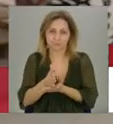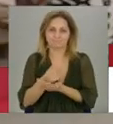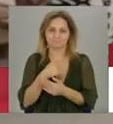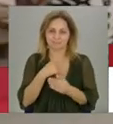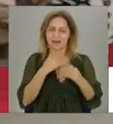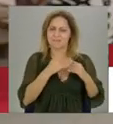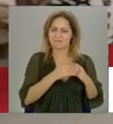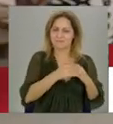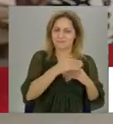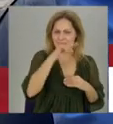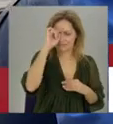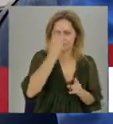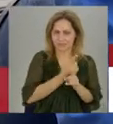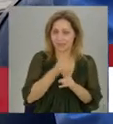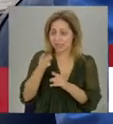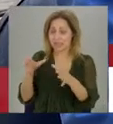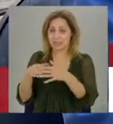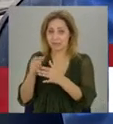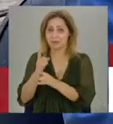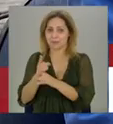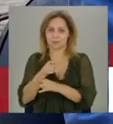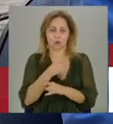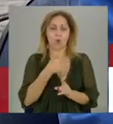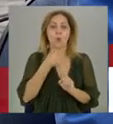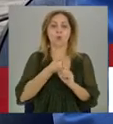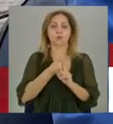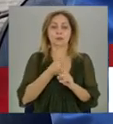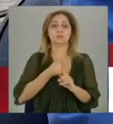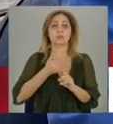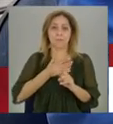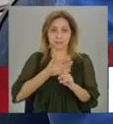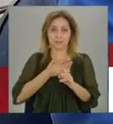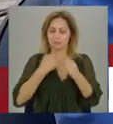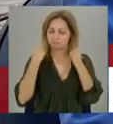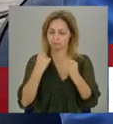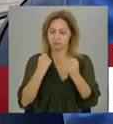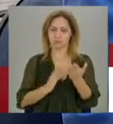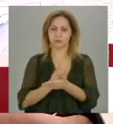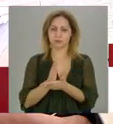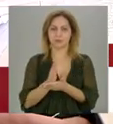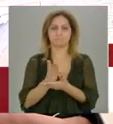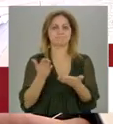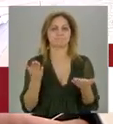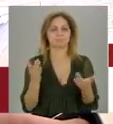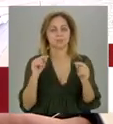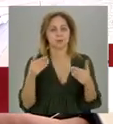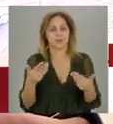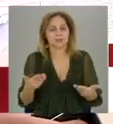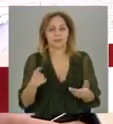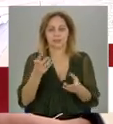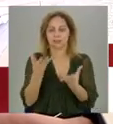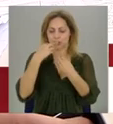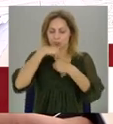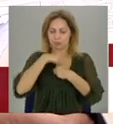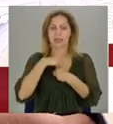difíceis. Esta mesma equipa. Lutamos tanto para ela estar de pé e agora temos que ajudar a firma. E depois isto inspira-me